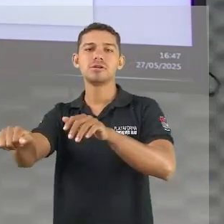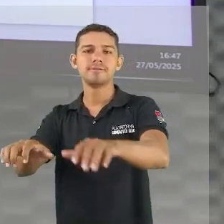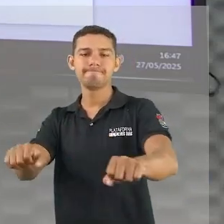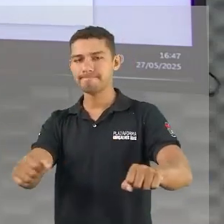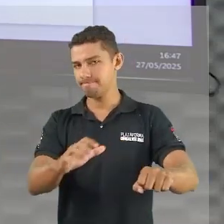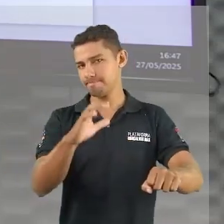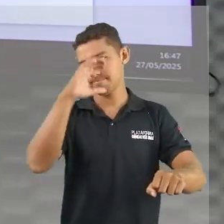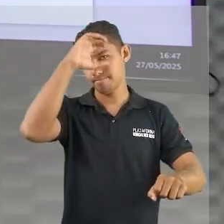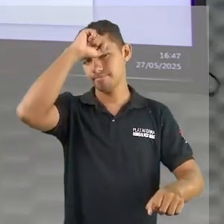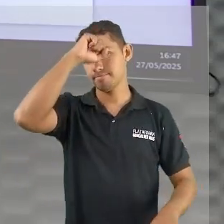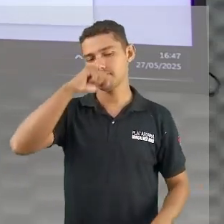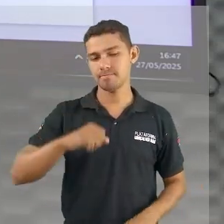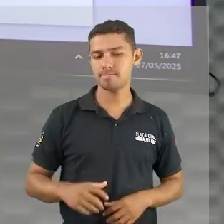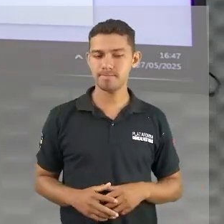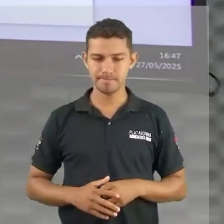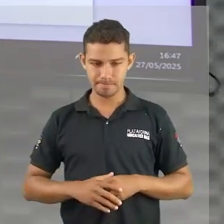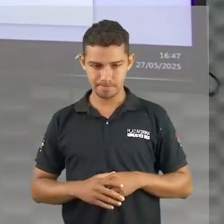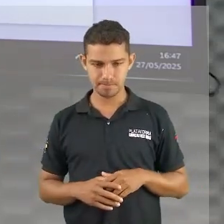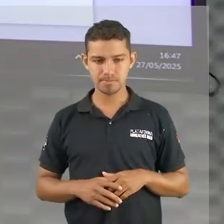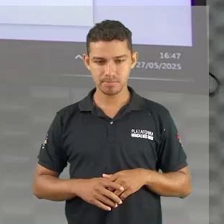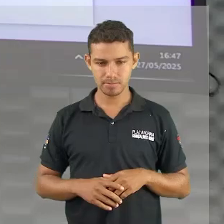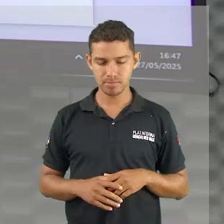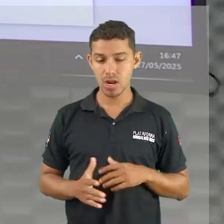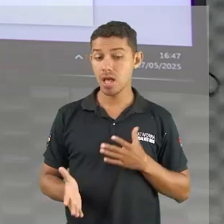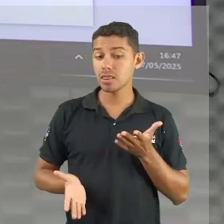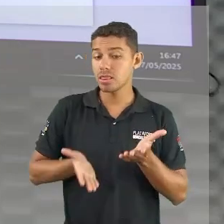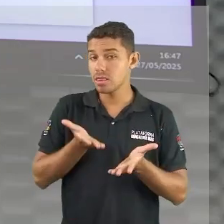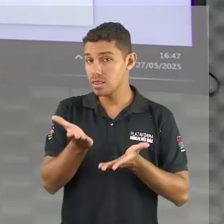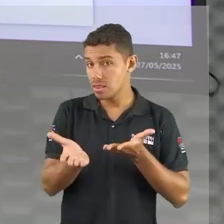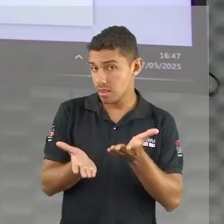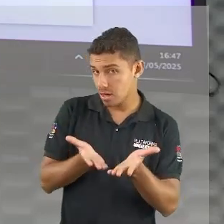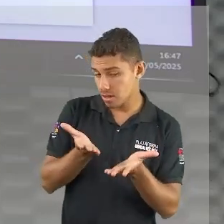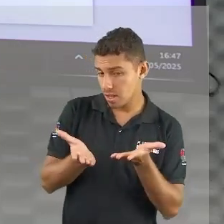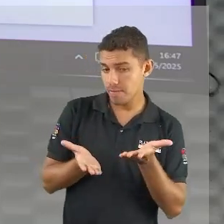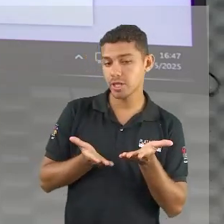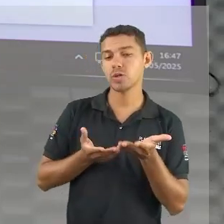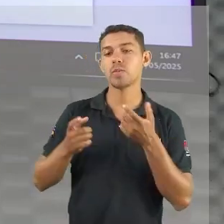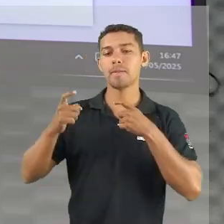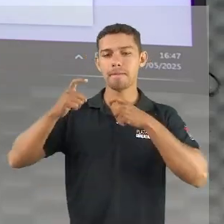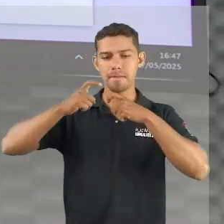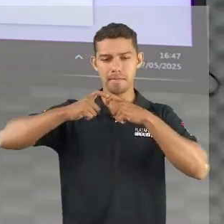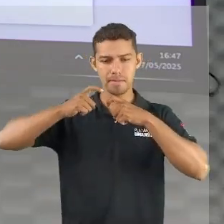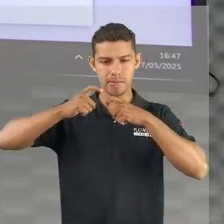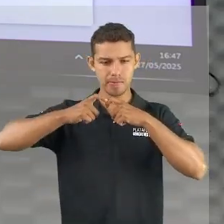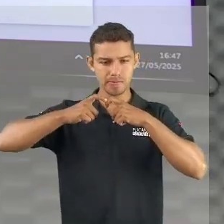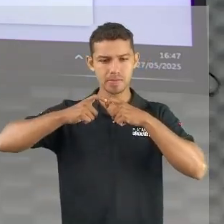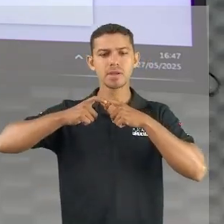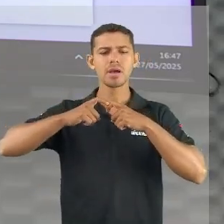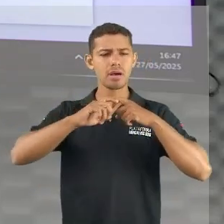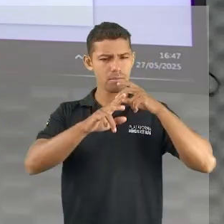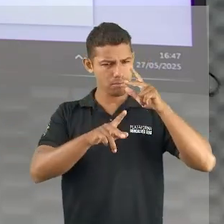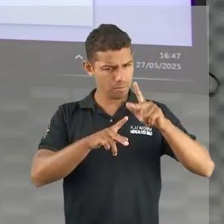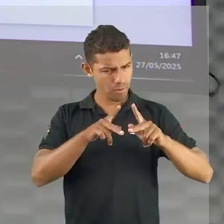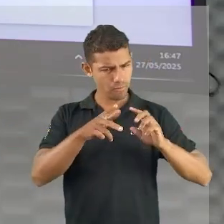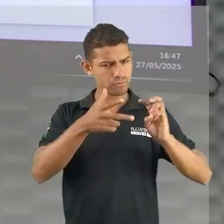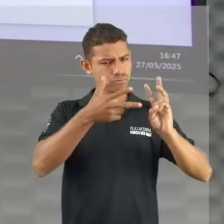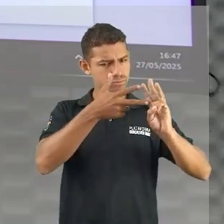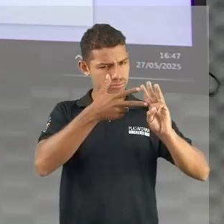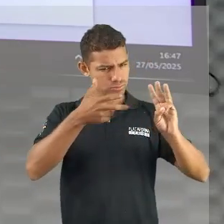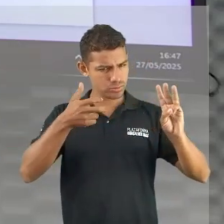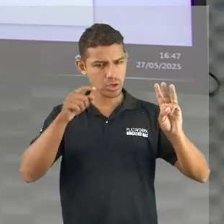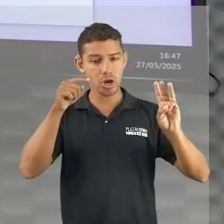tratamentos médicos, né? Eles colocam, muitos povos indígenas desenvolveram uma cultura medicinal baseada